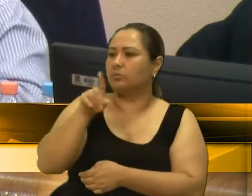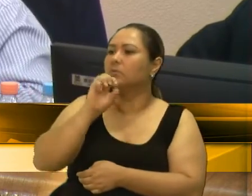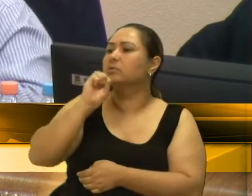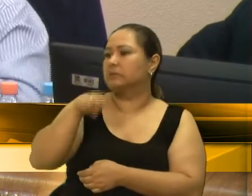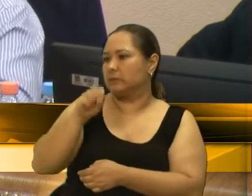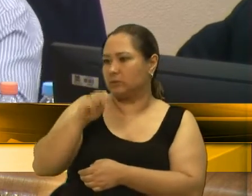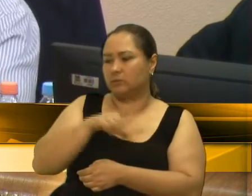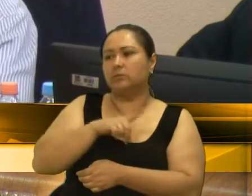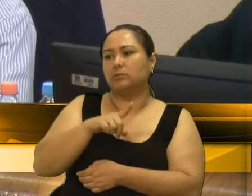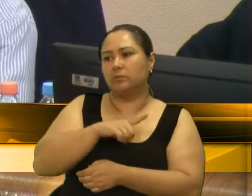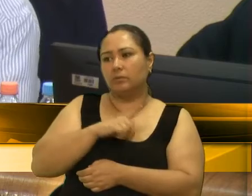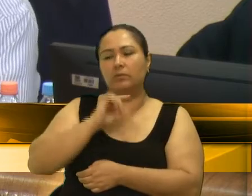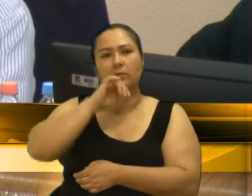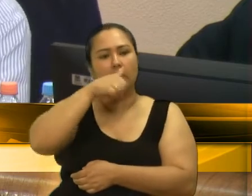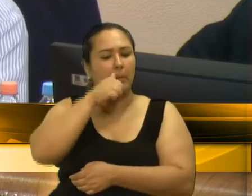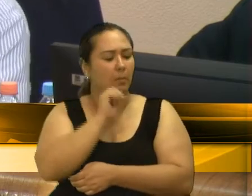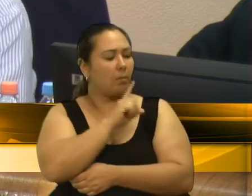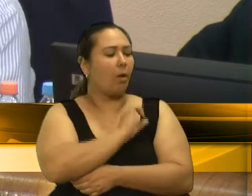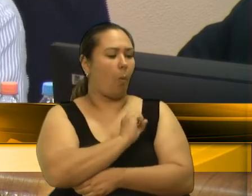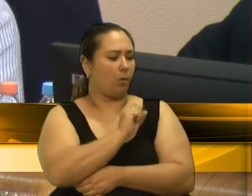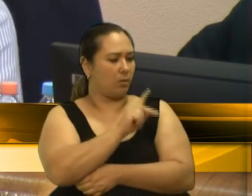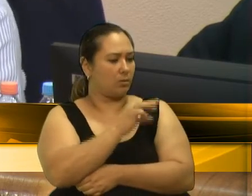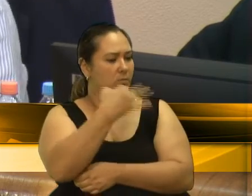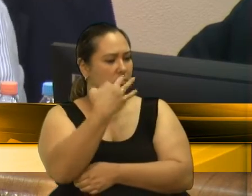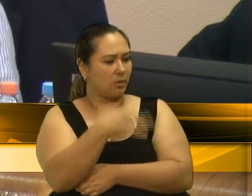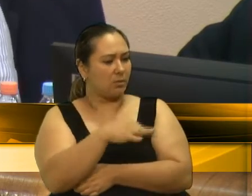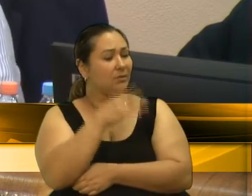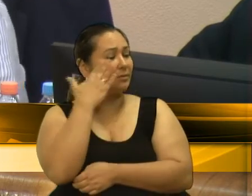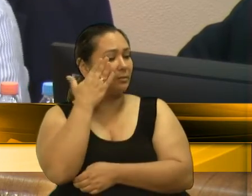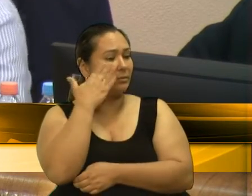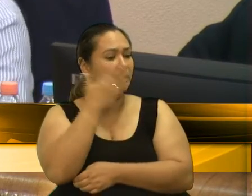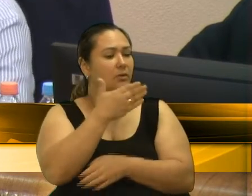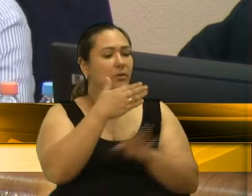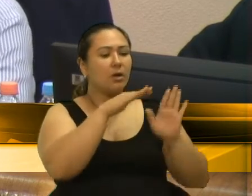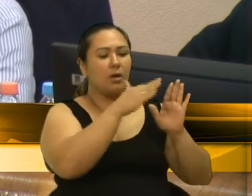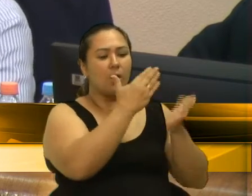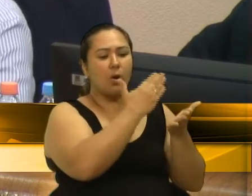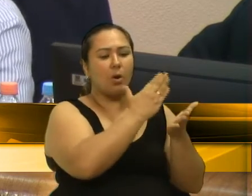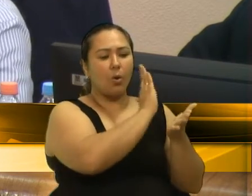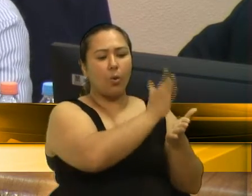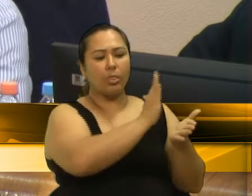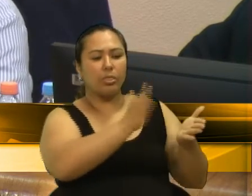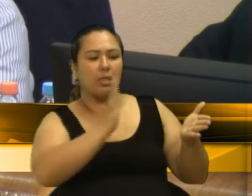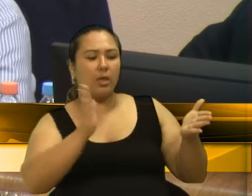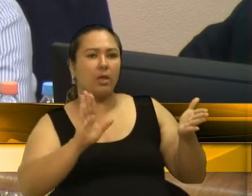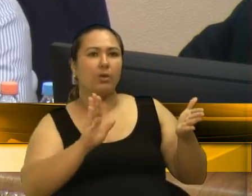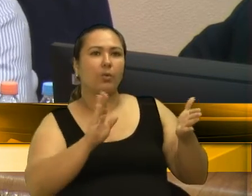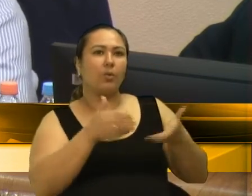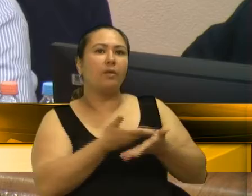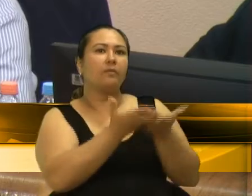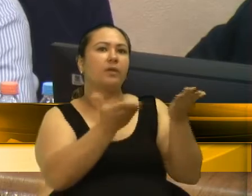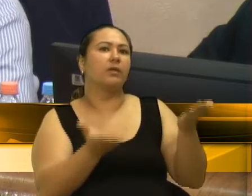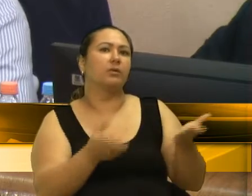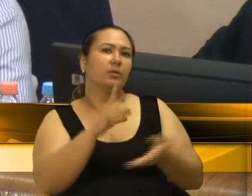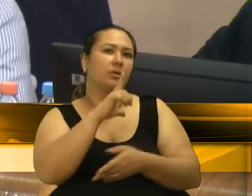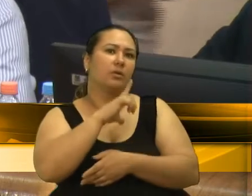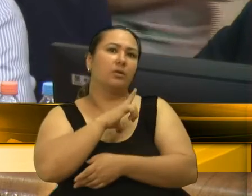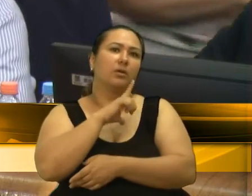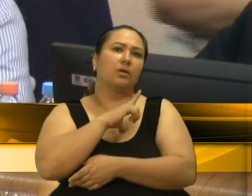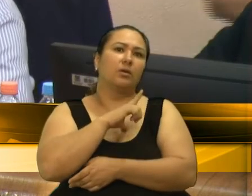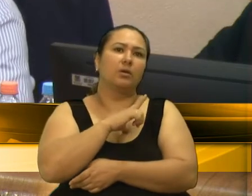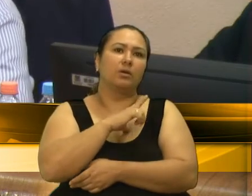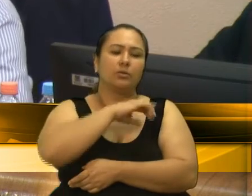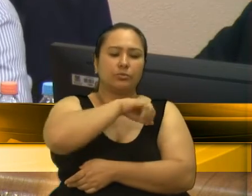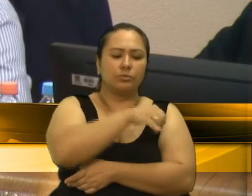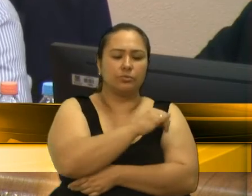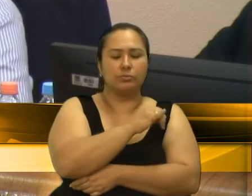Vereadora Paula, certo. Sabe o roteiro do evento? Senhor Jomir, não, passou pela... Vereadora Paula, houve